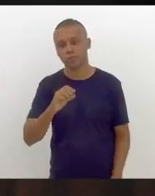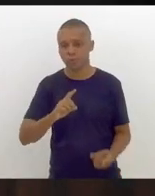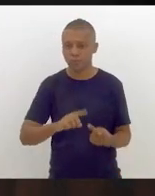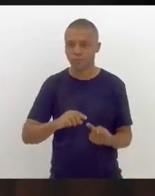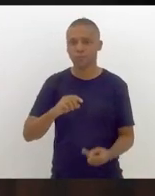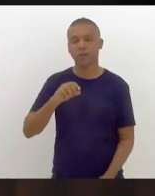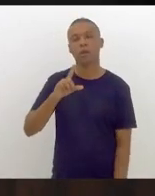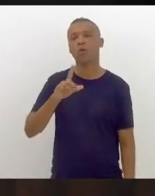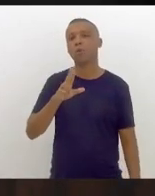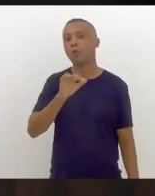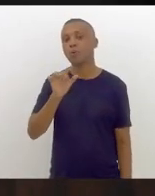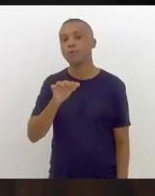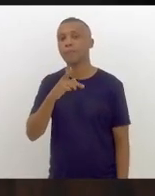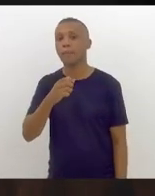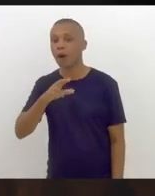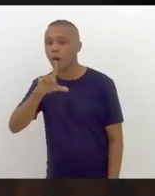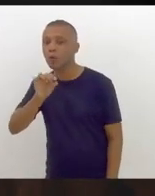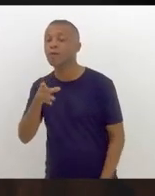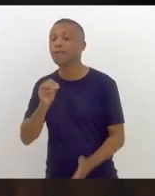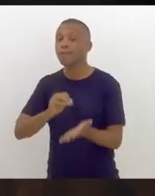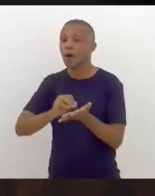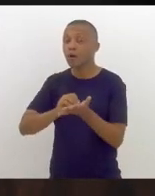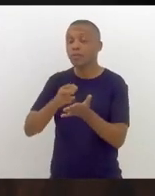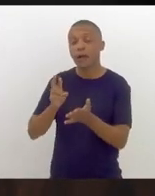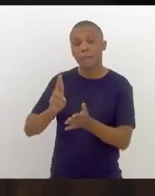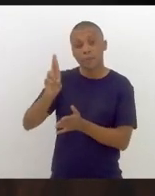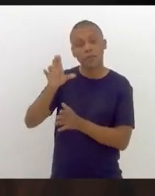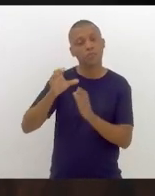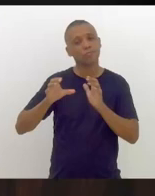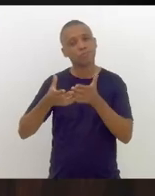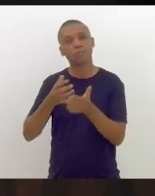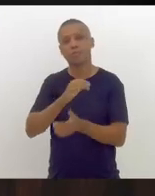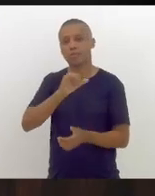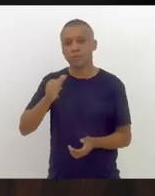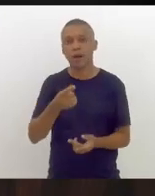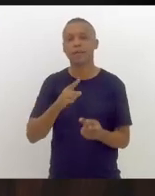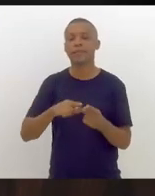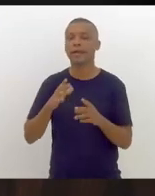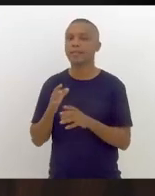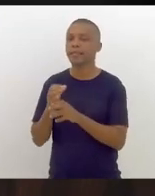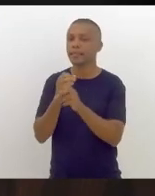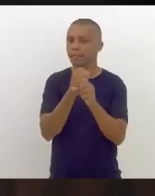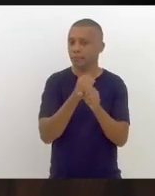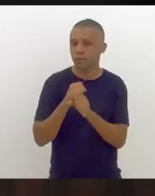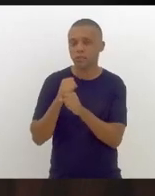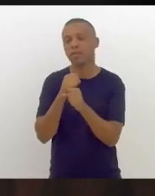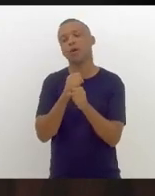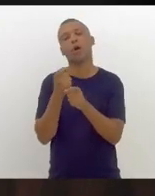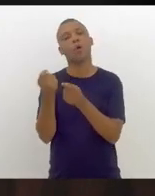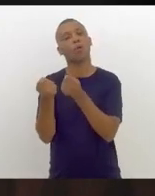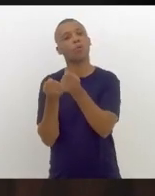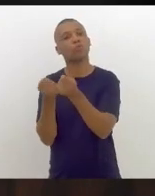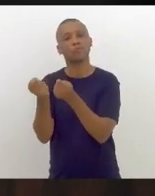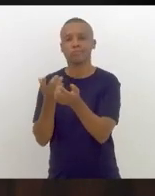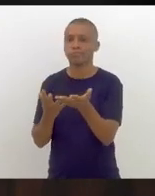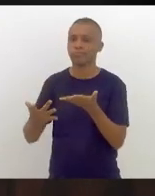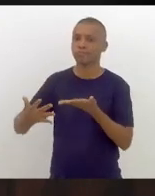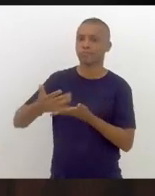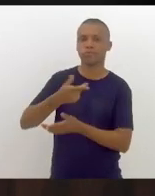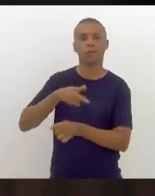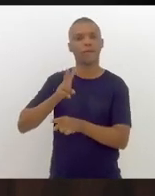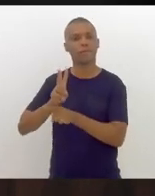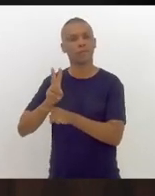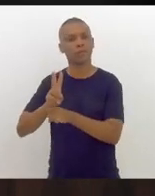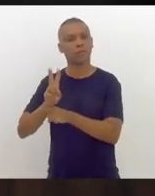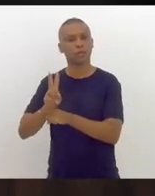pendente de Paris das comissões de construção Justiça de Economia induz comércios tributação controle da arrecadação Estadual fiscalização dos tributos Estaduais